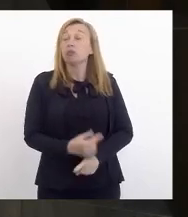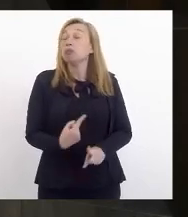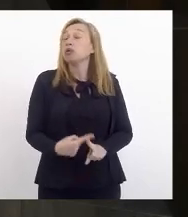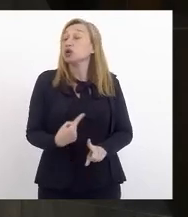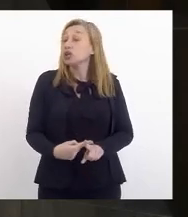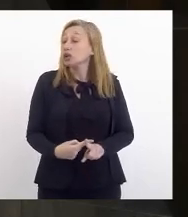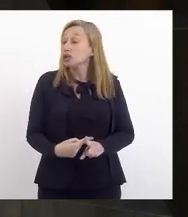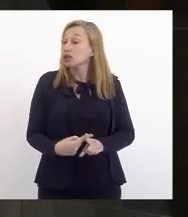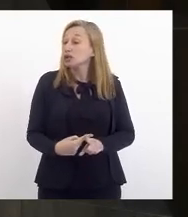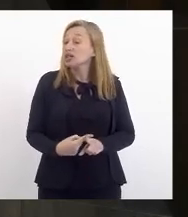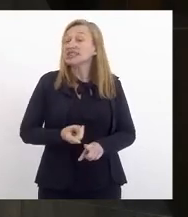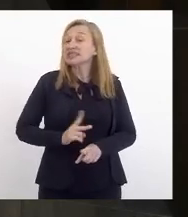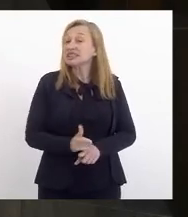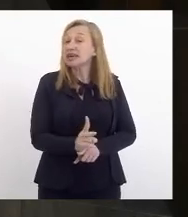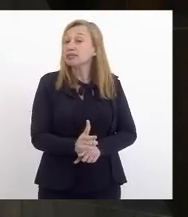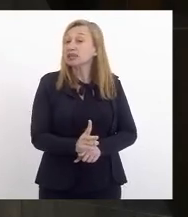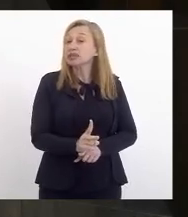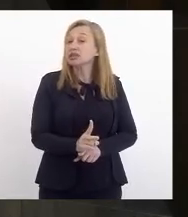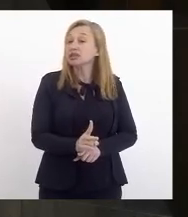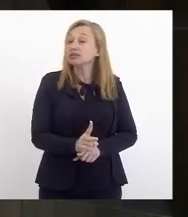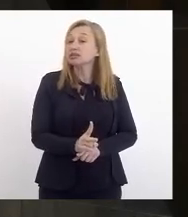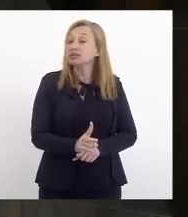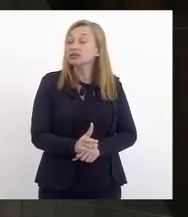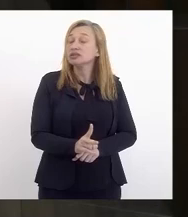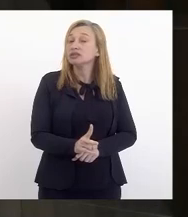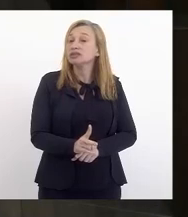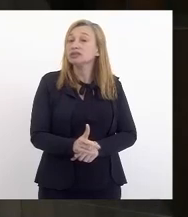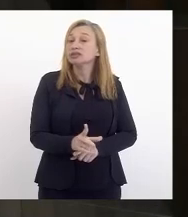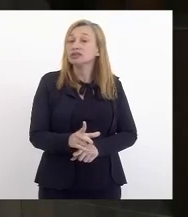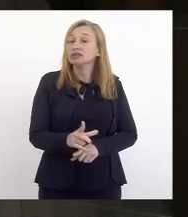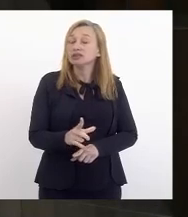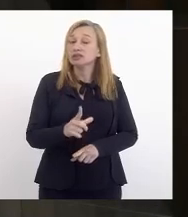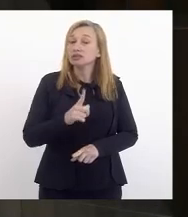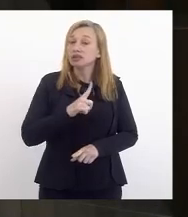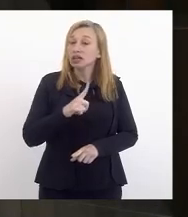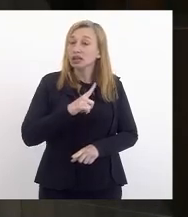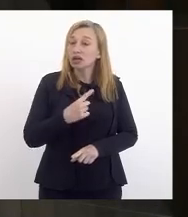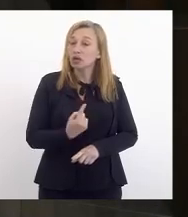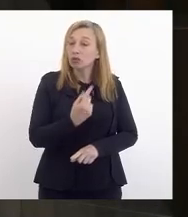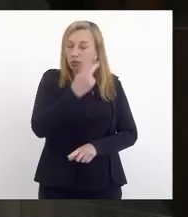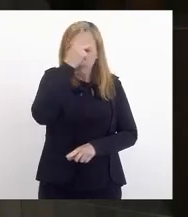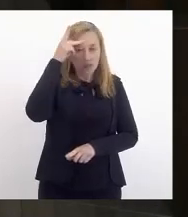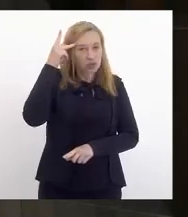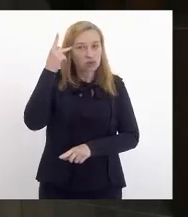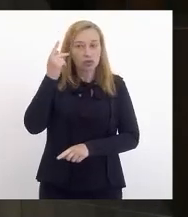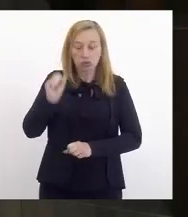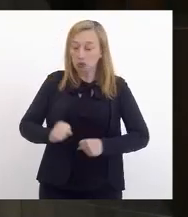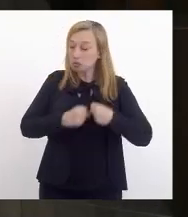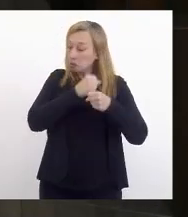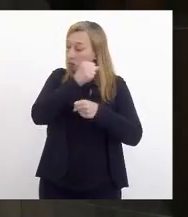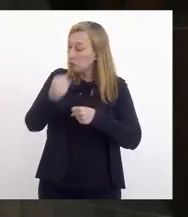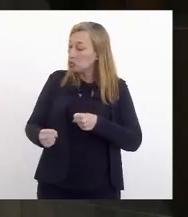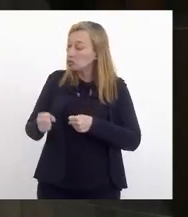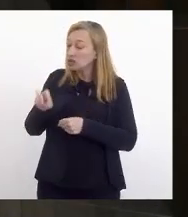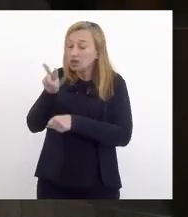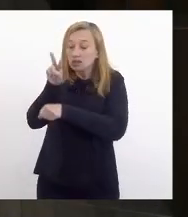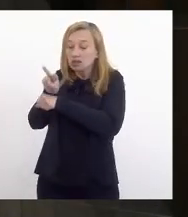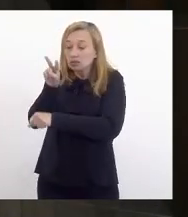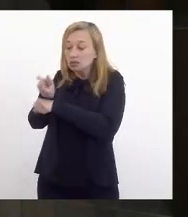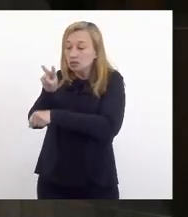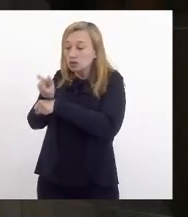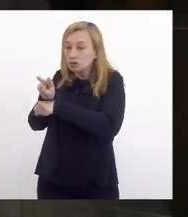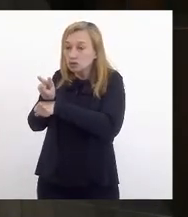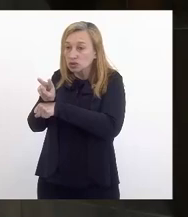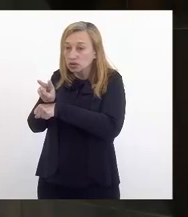Porque sempre há alguém no poder de plantão namorando com